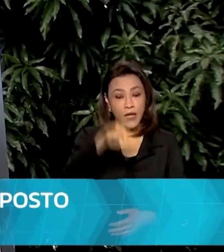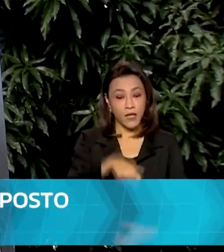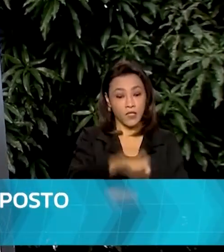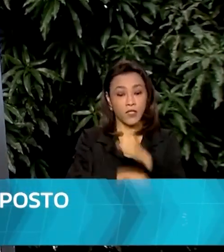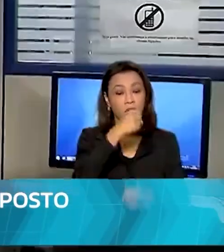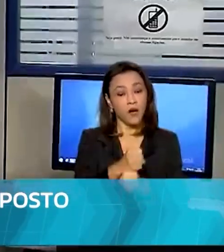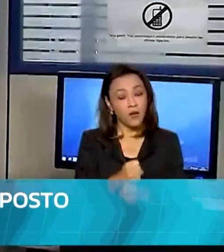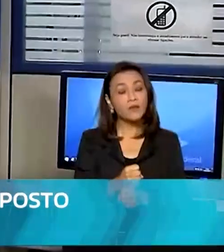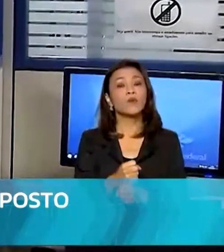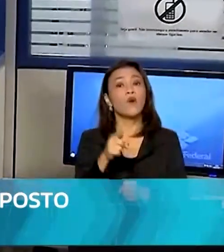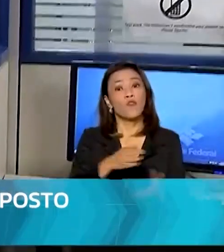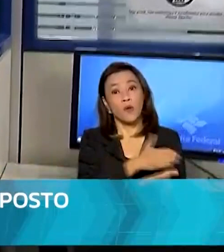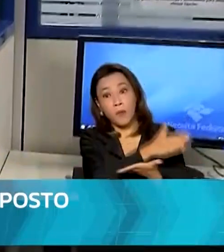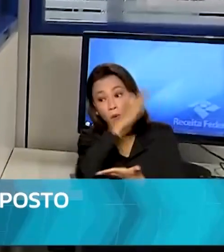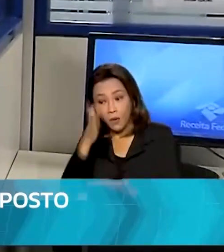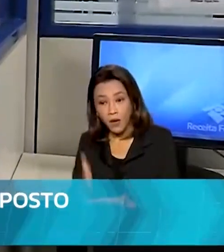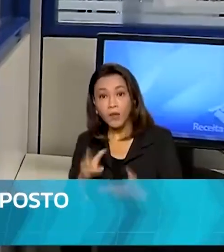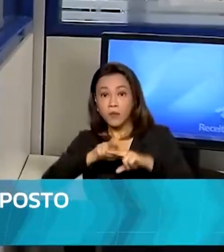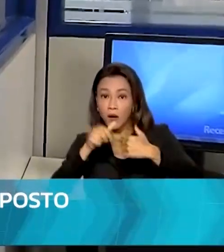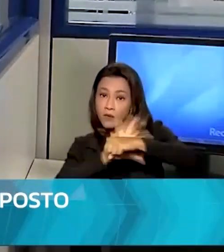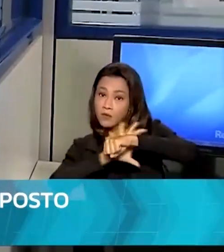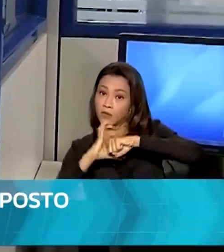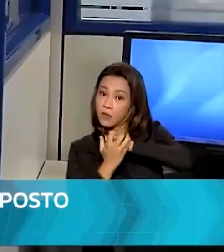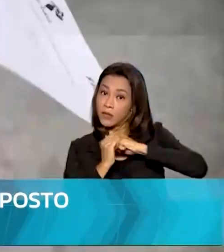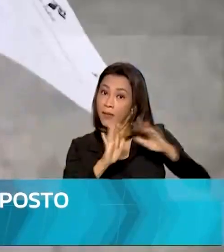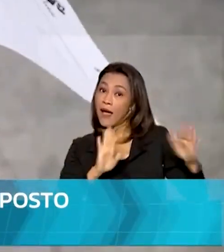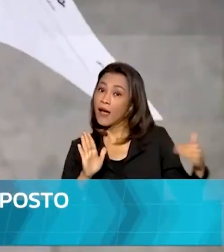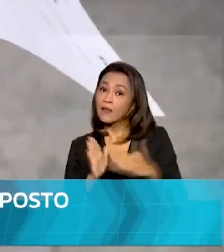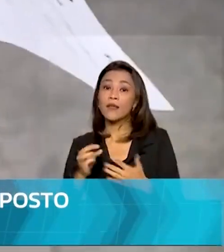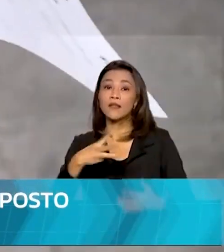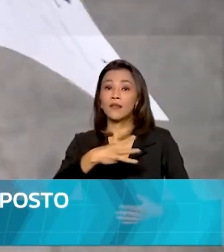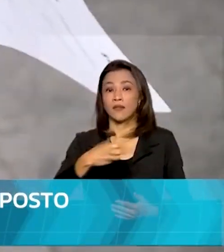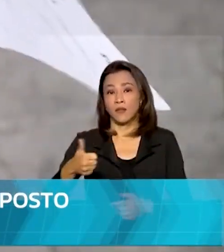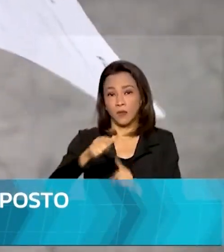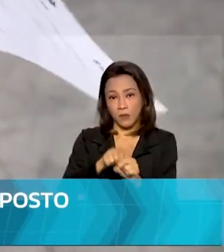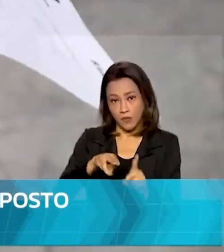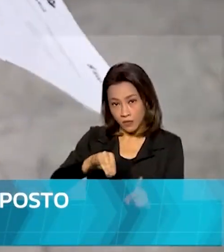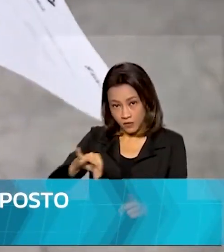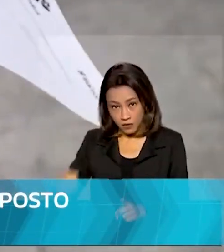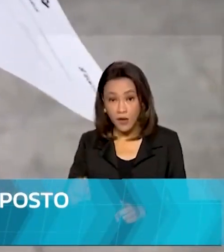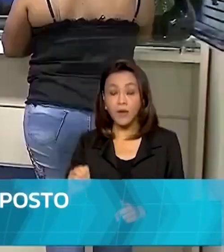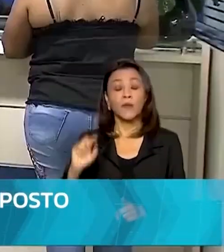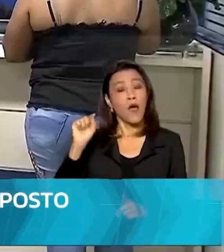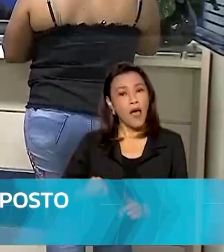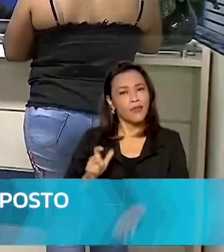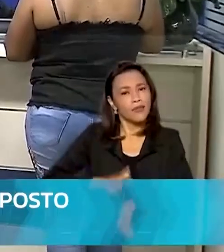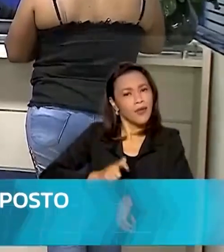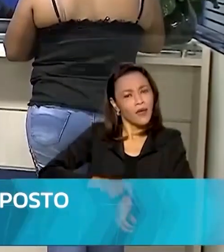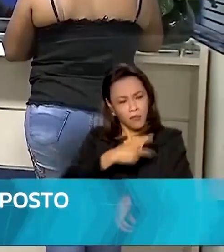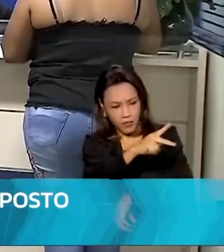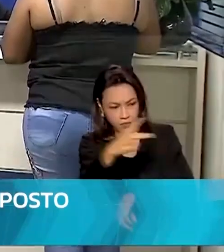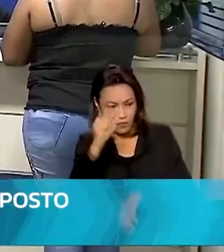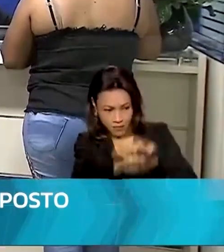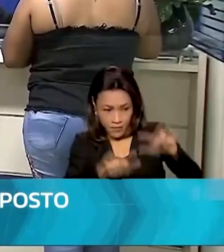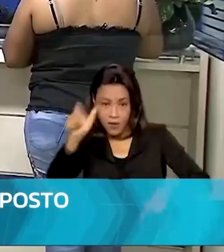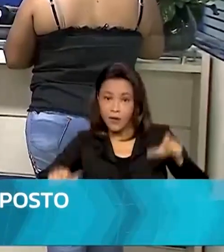encerrar o prazo para entrega da declaração do imposto de renda e até as 11 horas da manhã de hoje foram 22 milhões 288